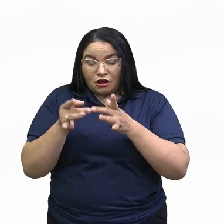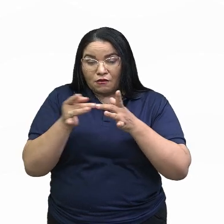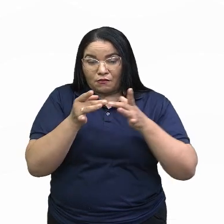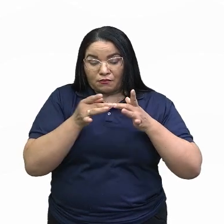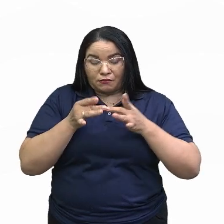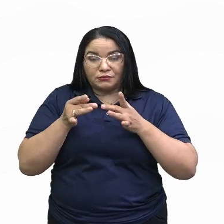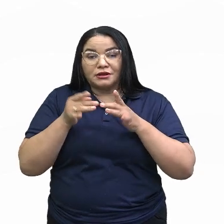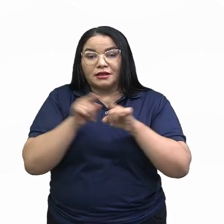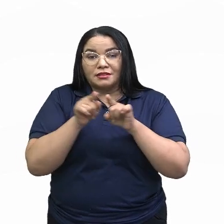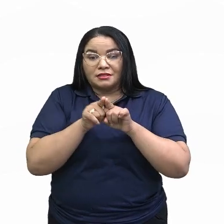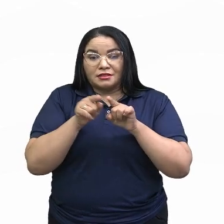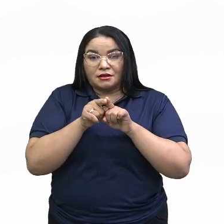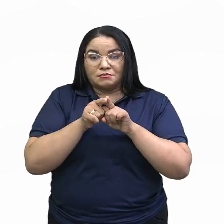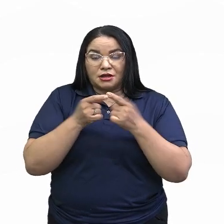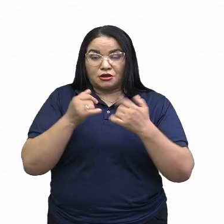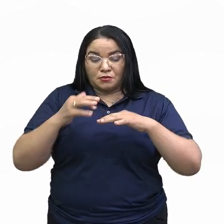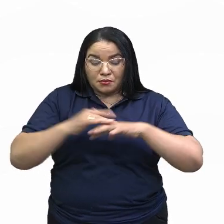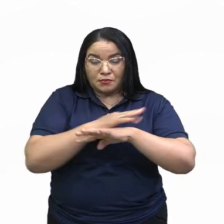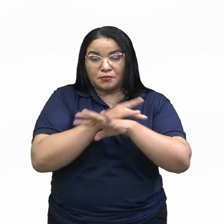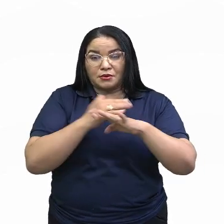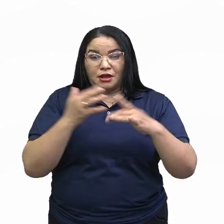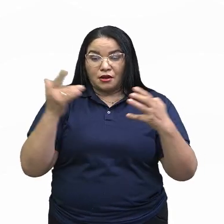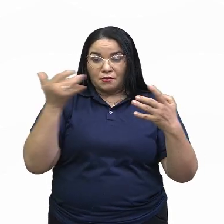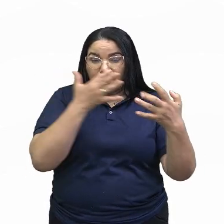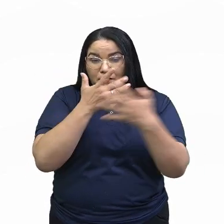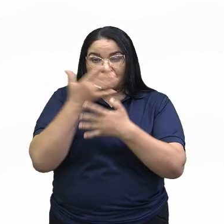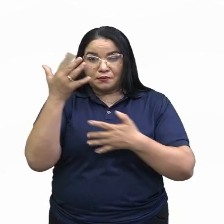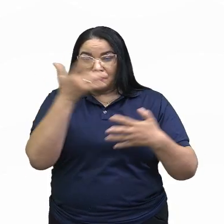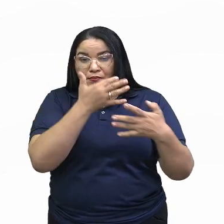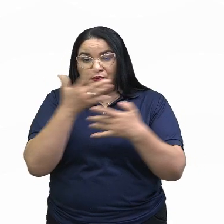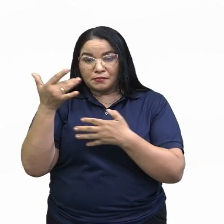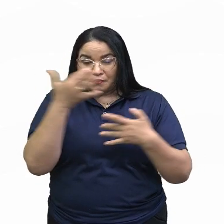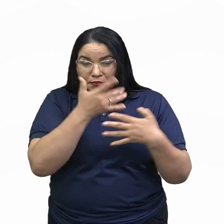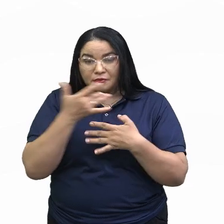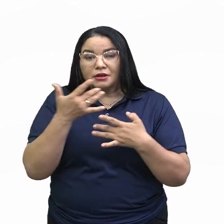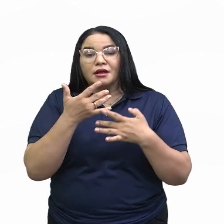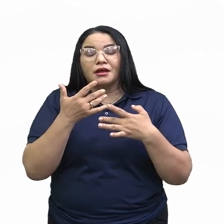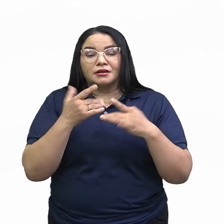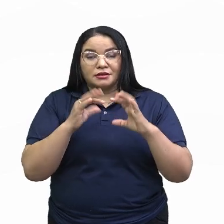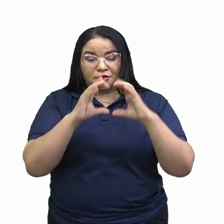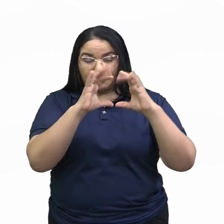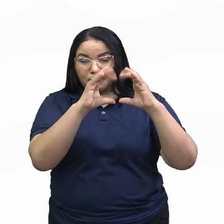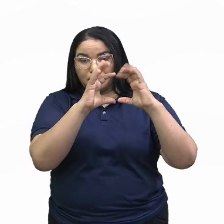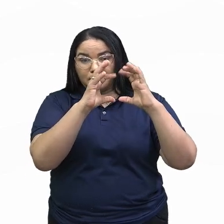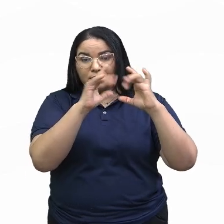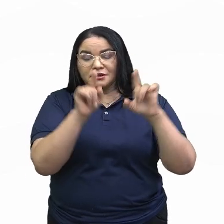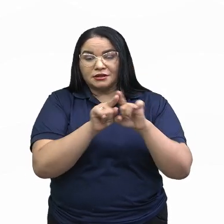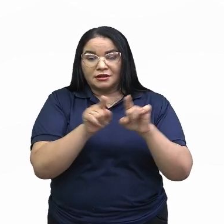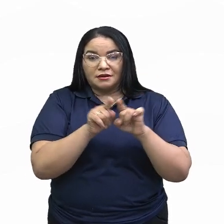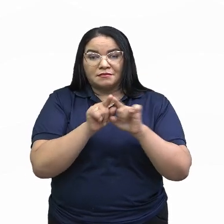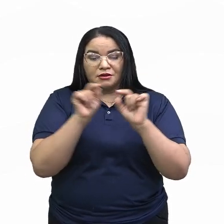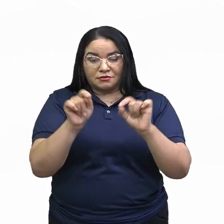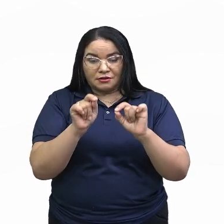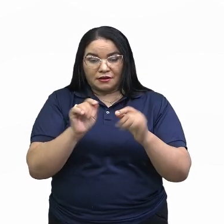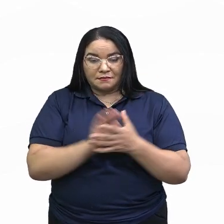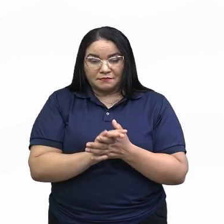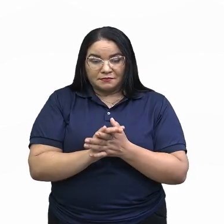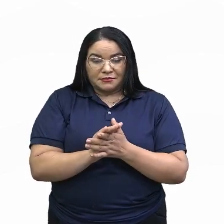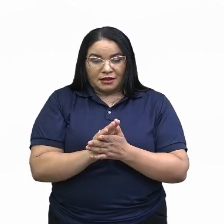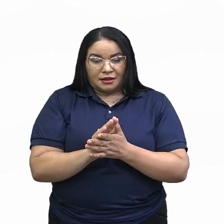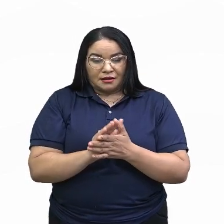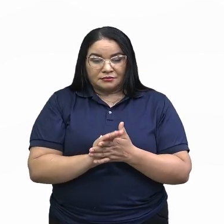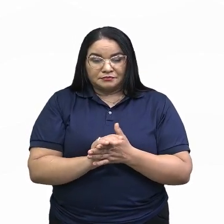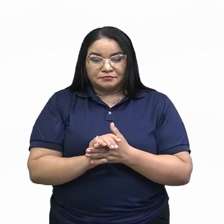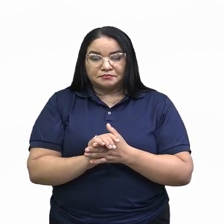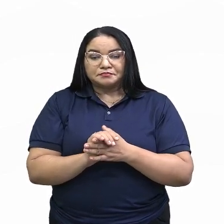impulsos nervosos ali que vai passando de uma célula para outra, principalmente quando ela tem a baía de mielina que facilita ali esse